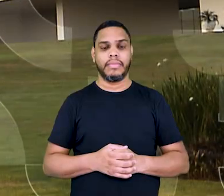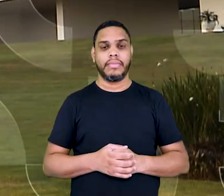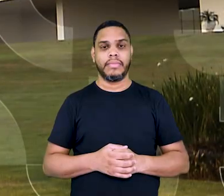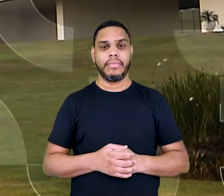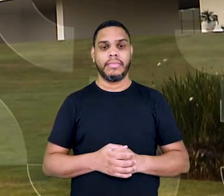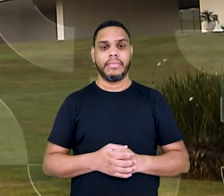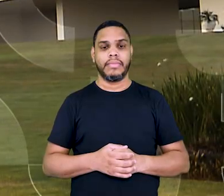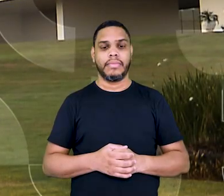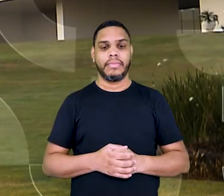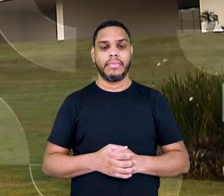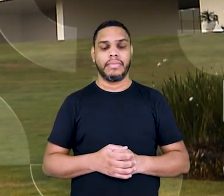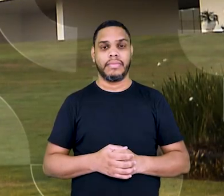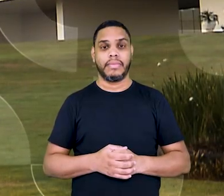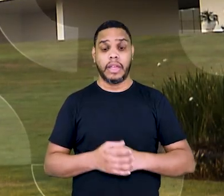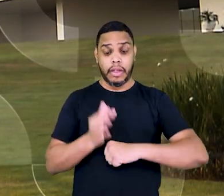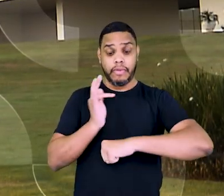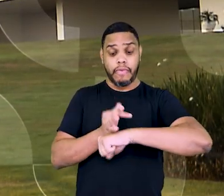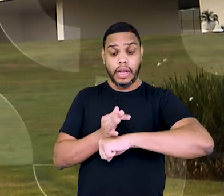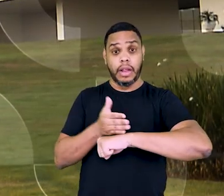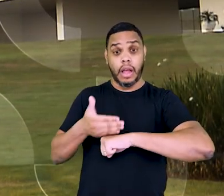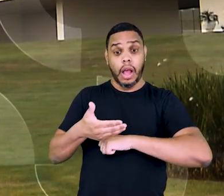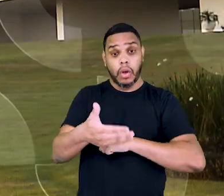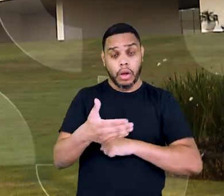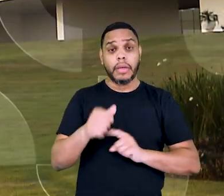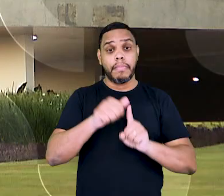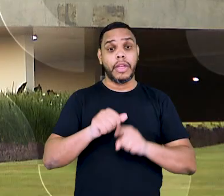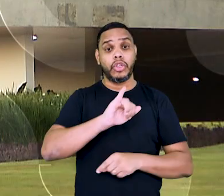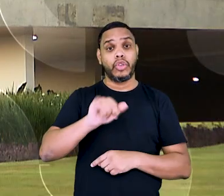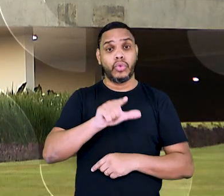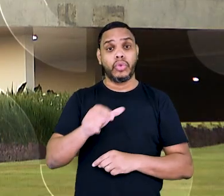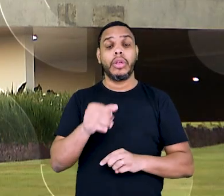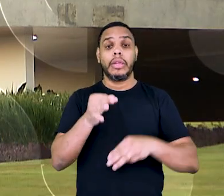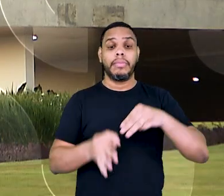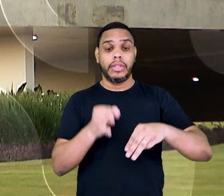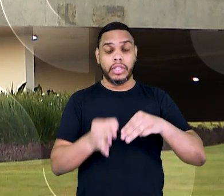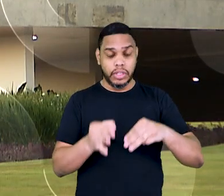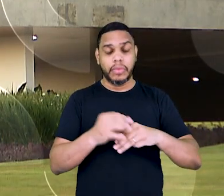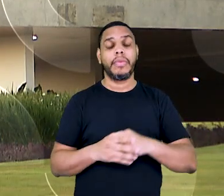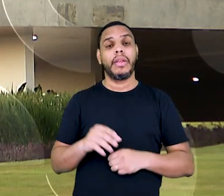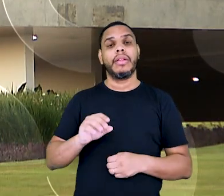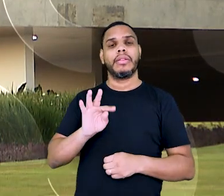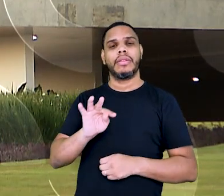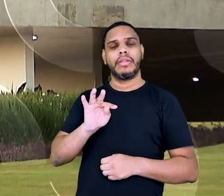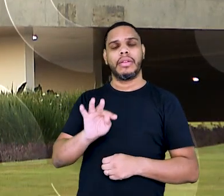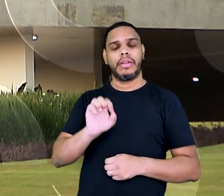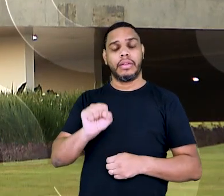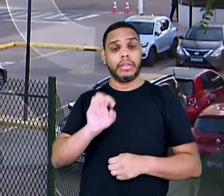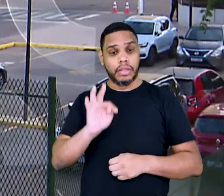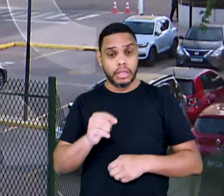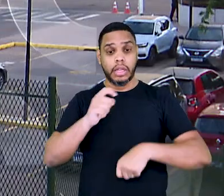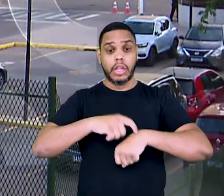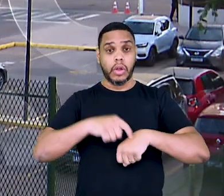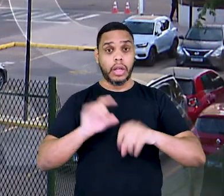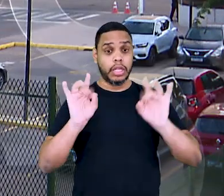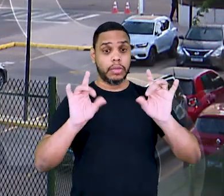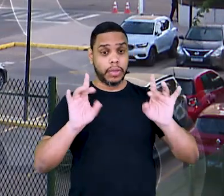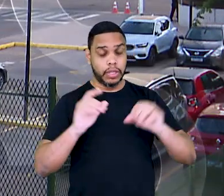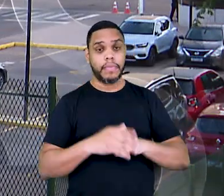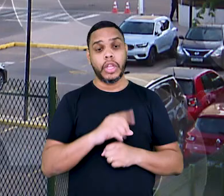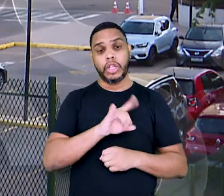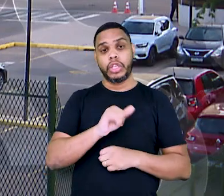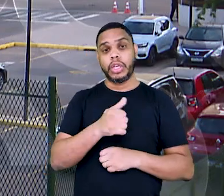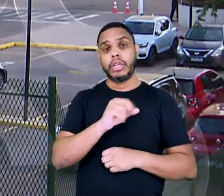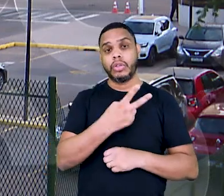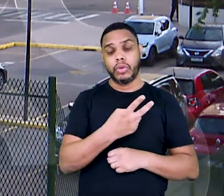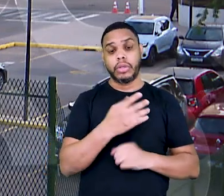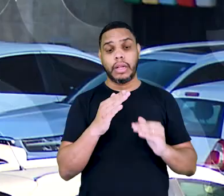Devido às férias coletivas dos ministros no mês de julho, o expediente do Tribunal Superior do Trabalho terá horário especial. Entre os dias 2 e